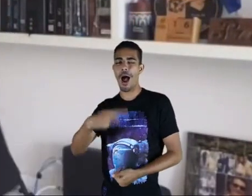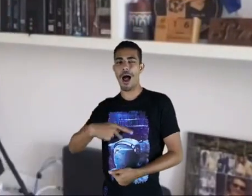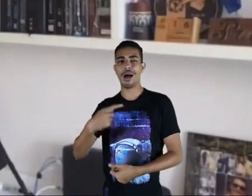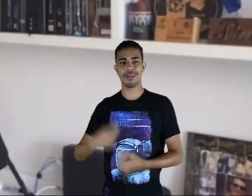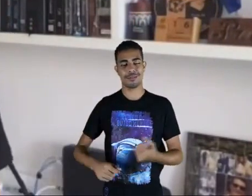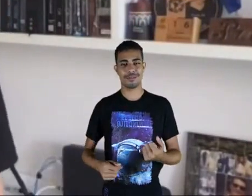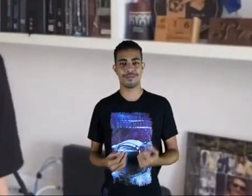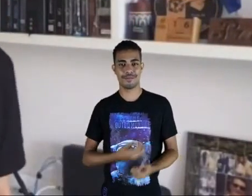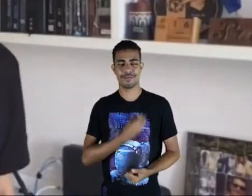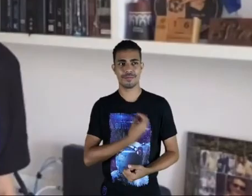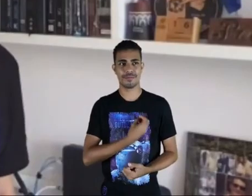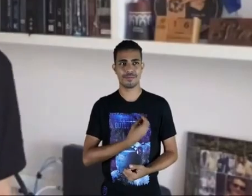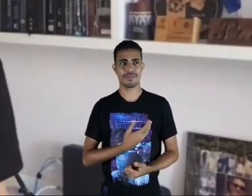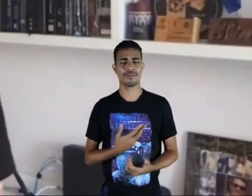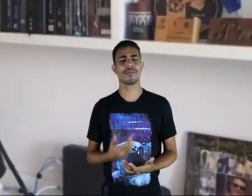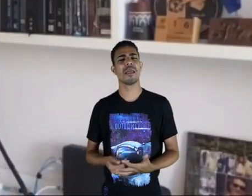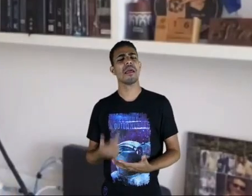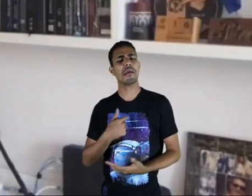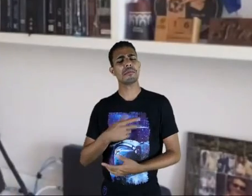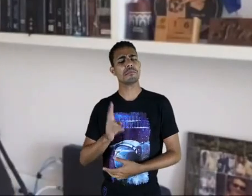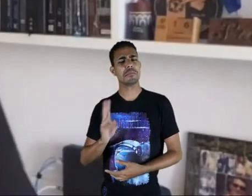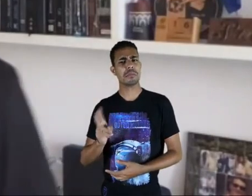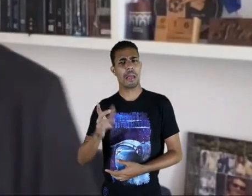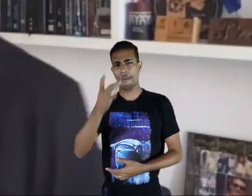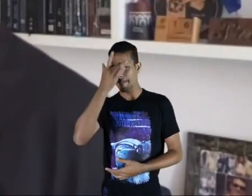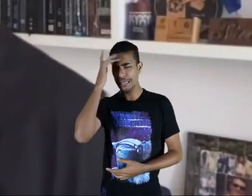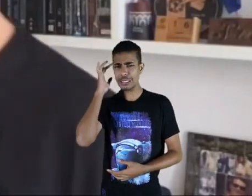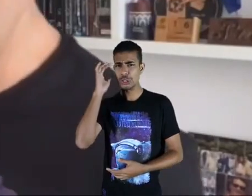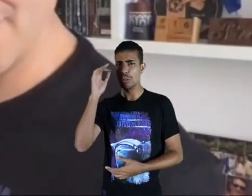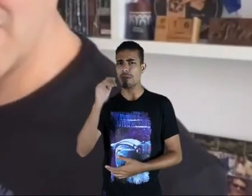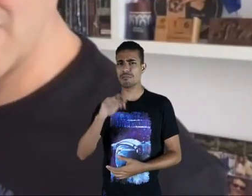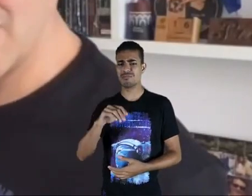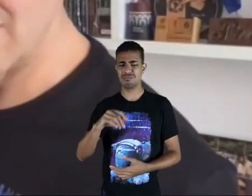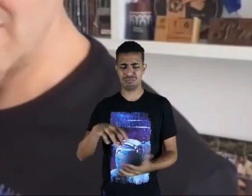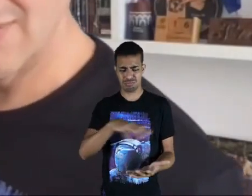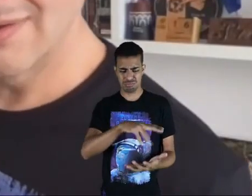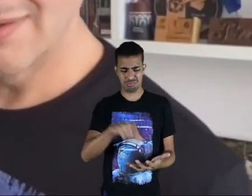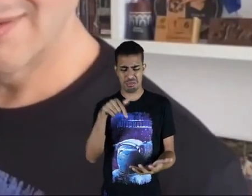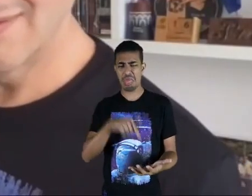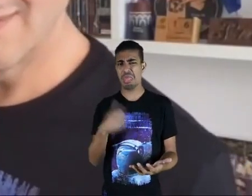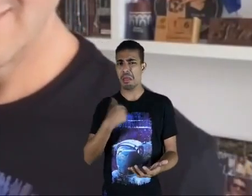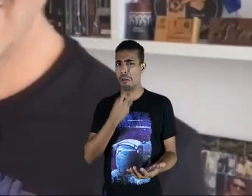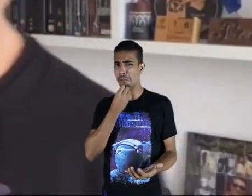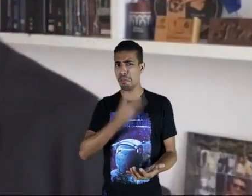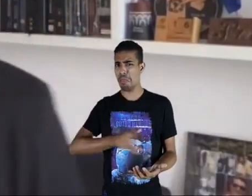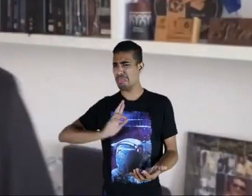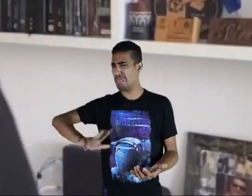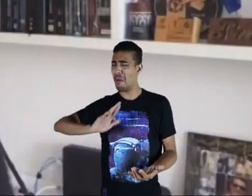de contas, eu sempre ouvi falar que nesse mundo não tem nada de bom.